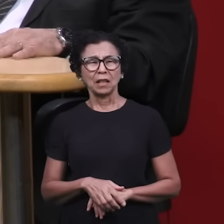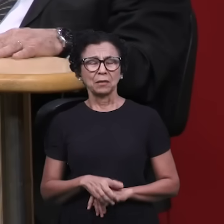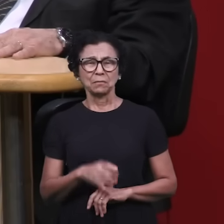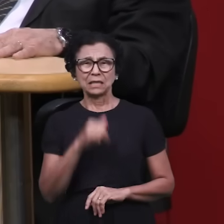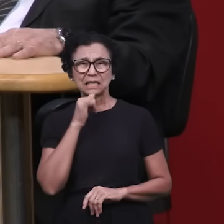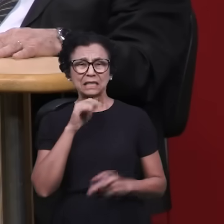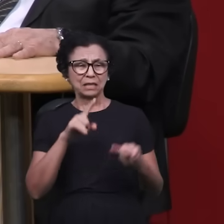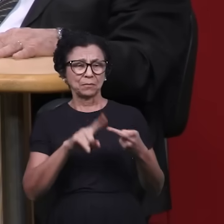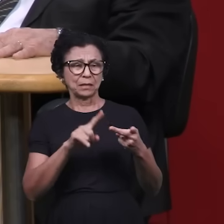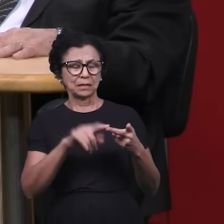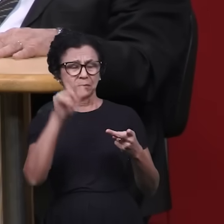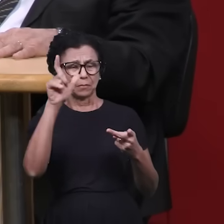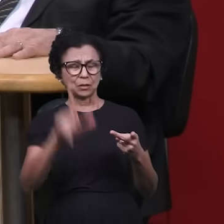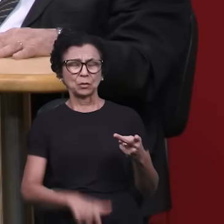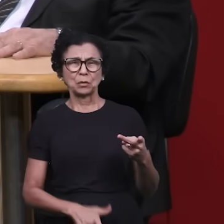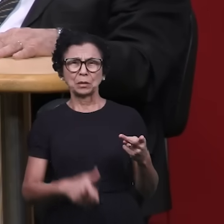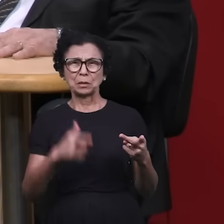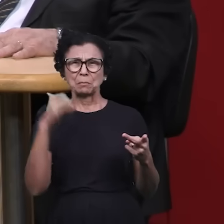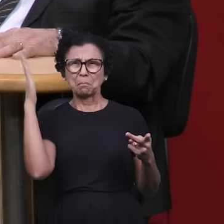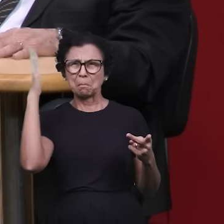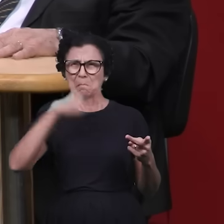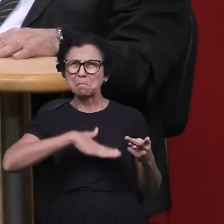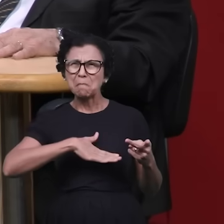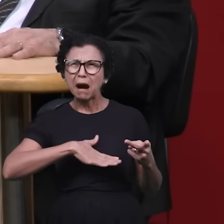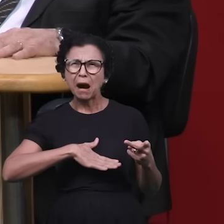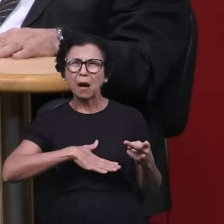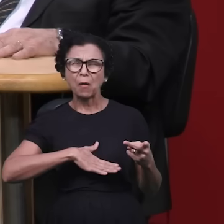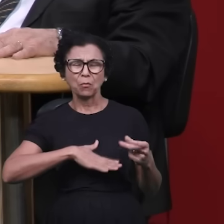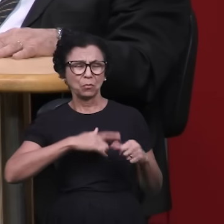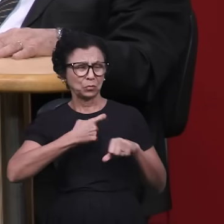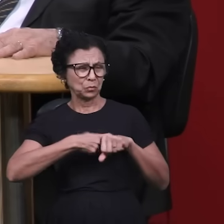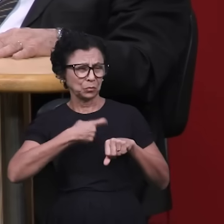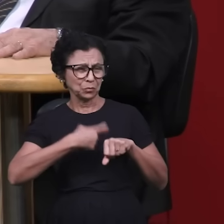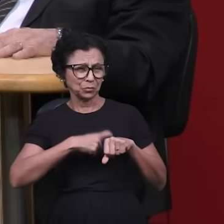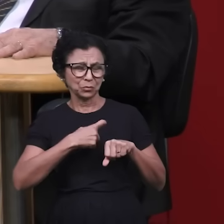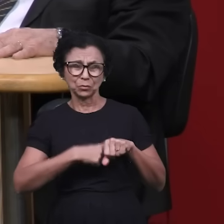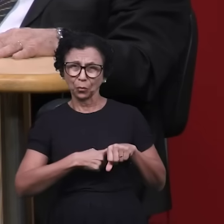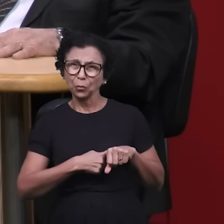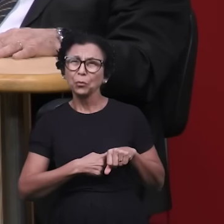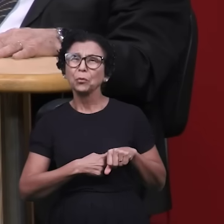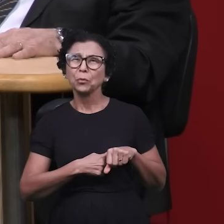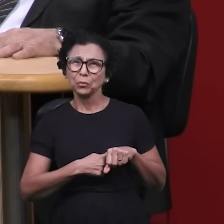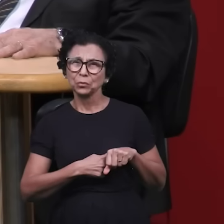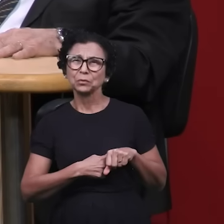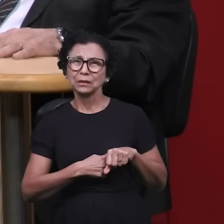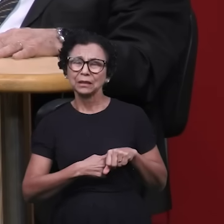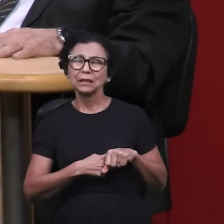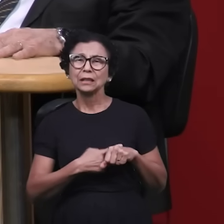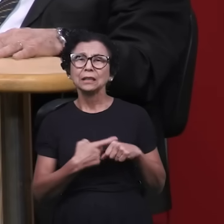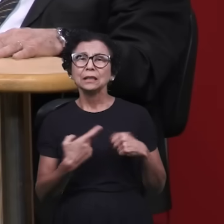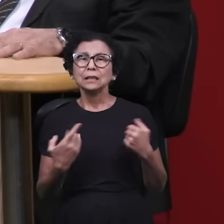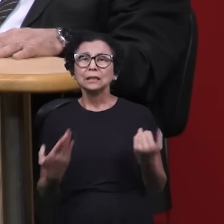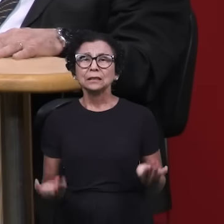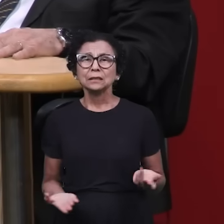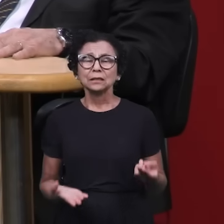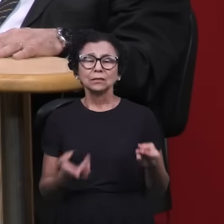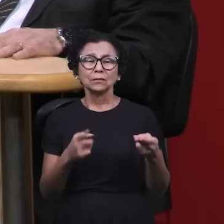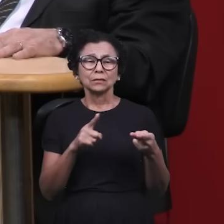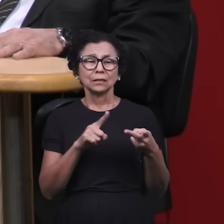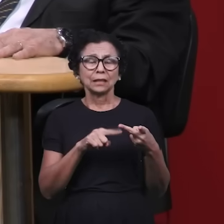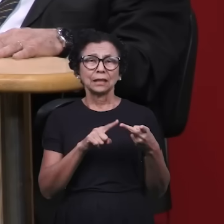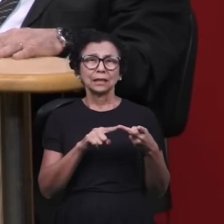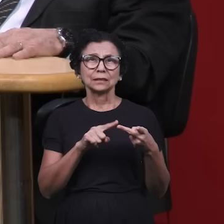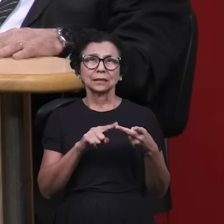não sei quantos, os homens cruéis da história que mostra. Então, você não pode pegar